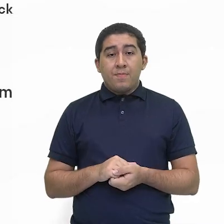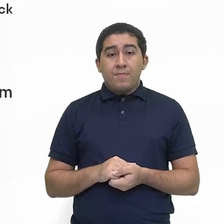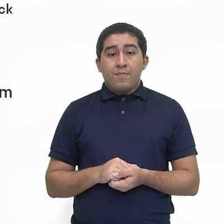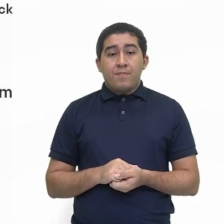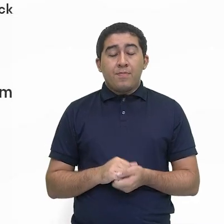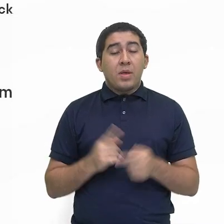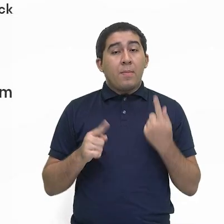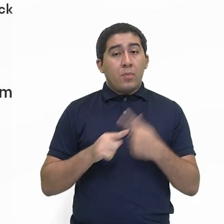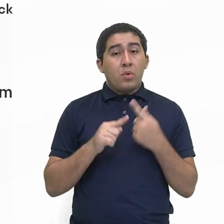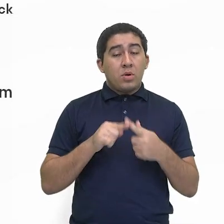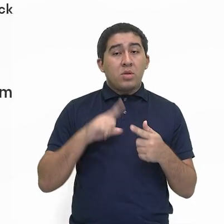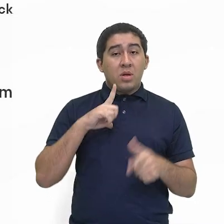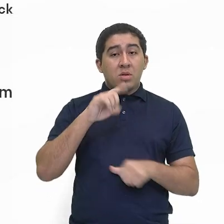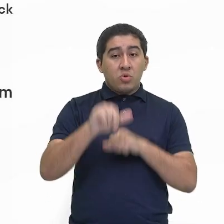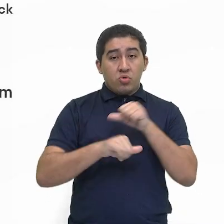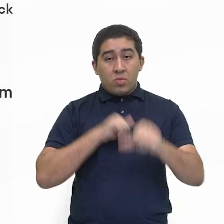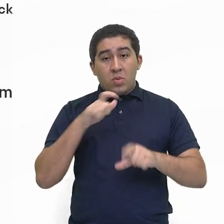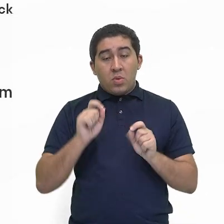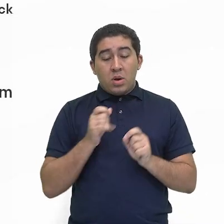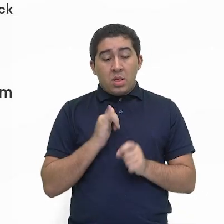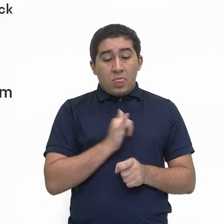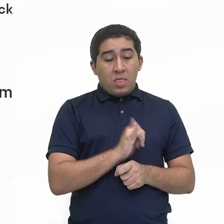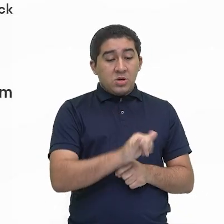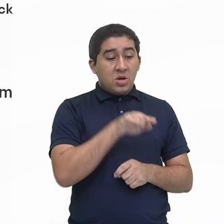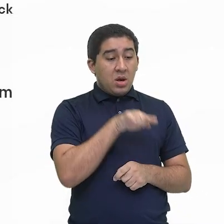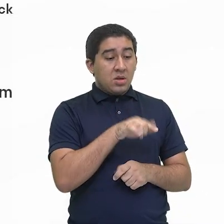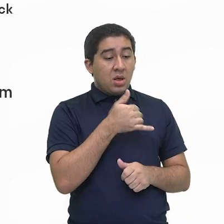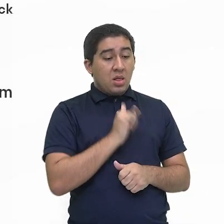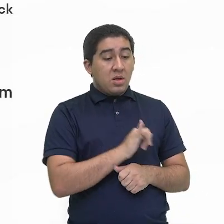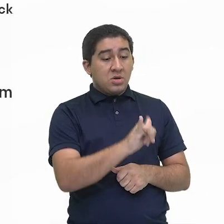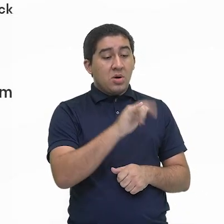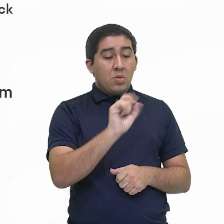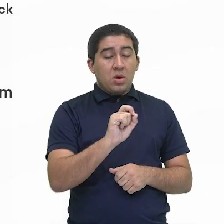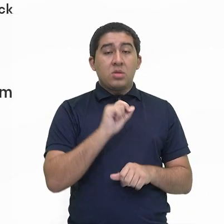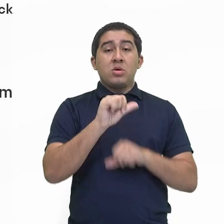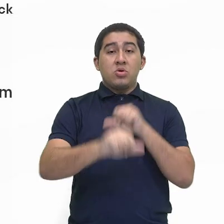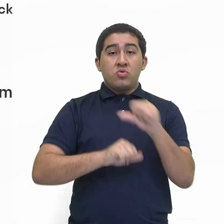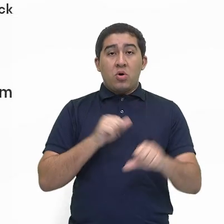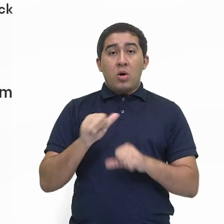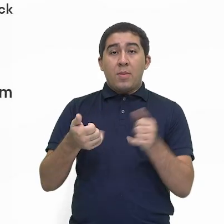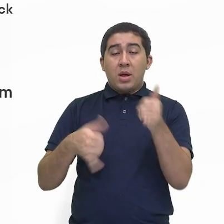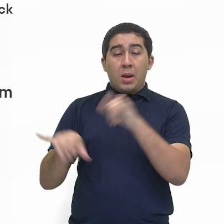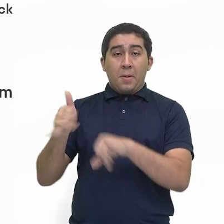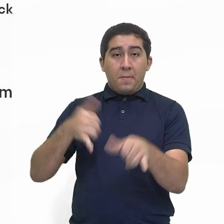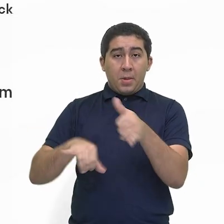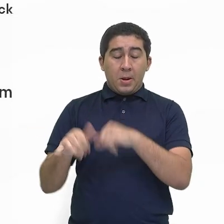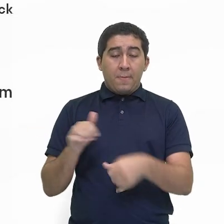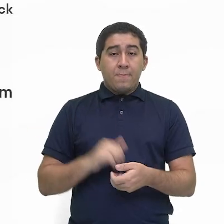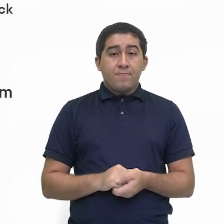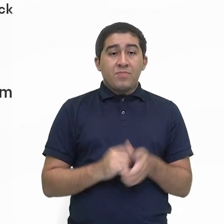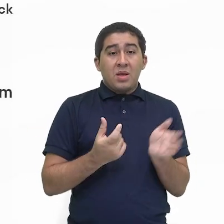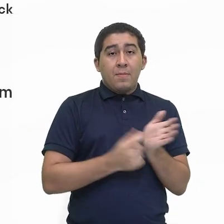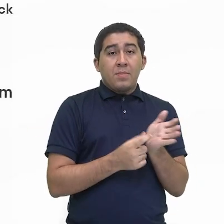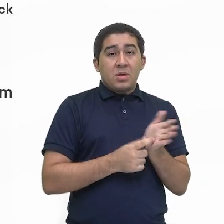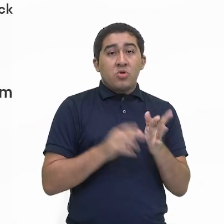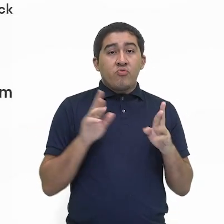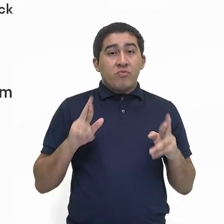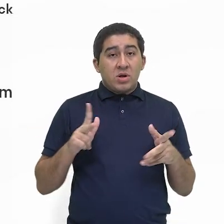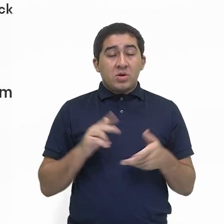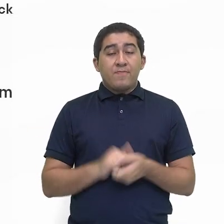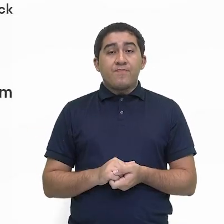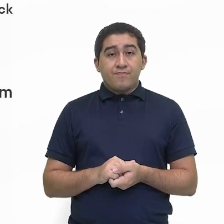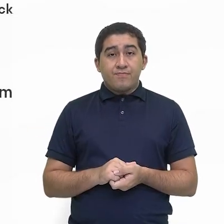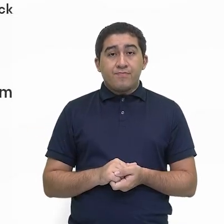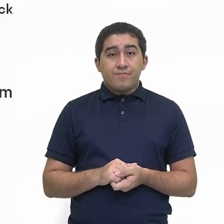há transformação de energia elétrica em energia química, né? Na pilha é o contrário, na pilha é